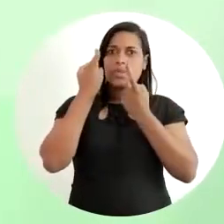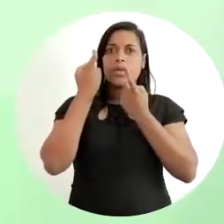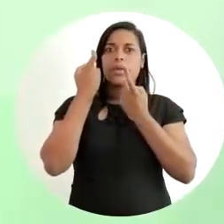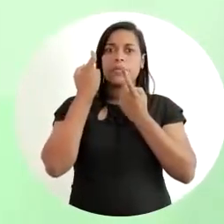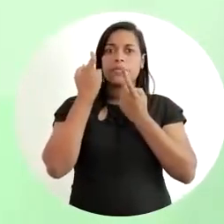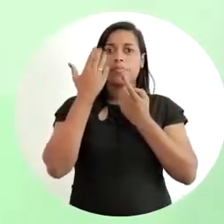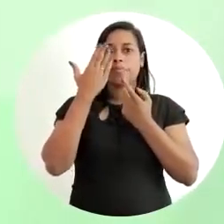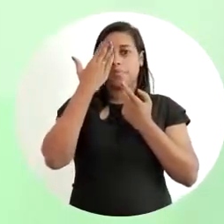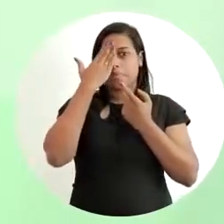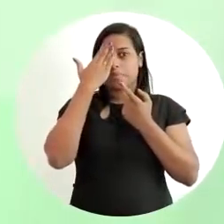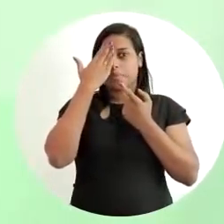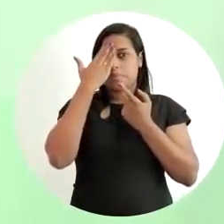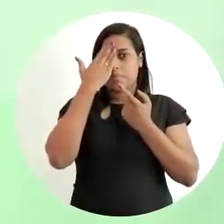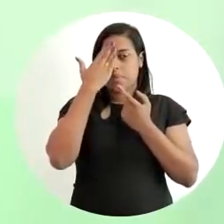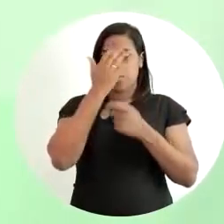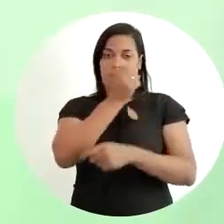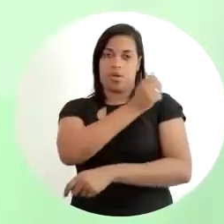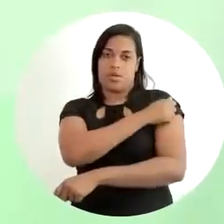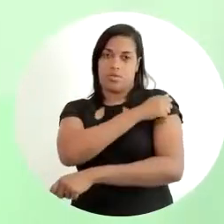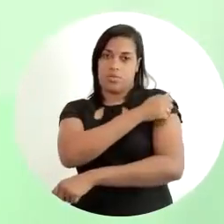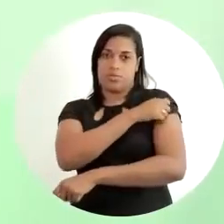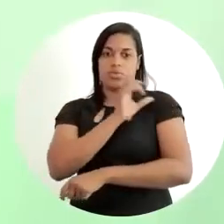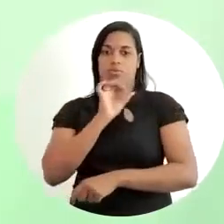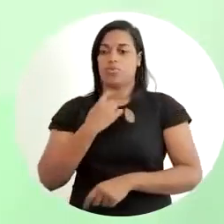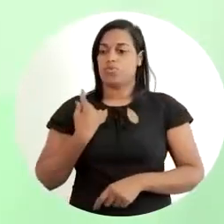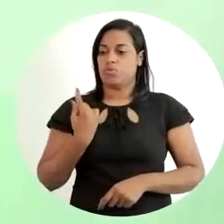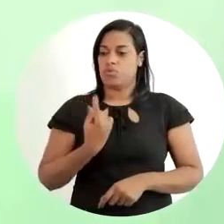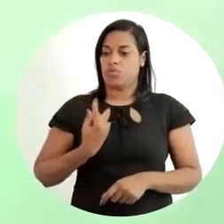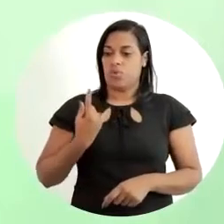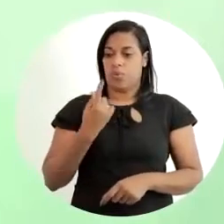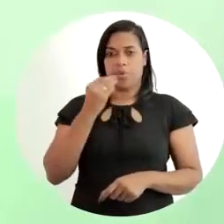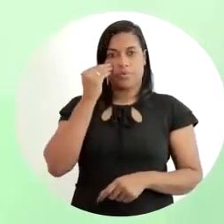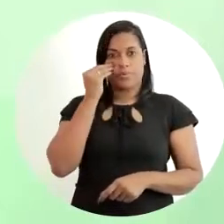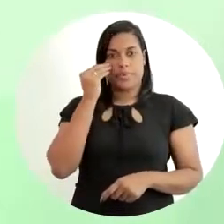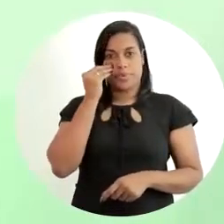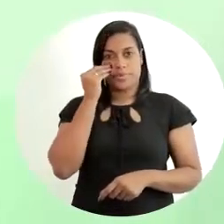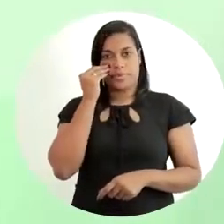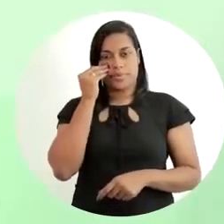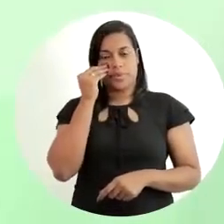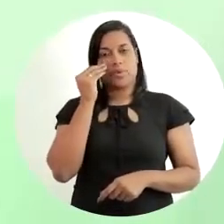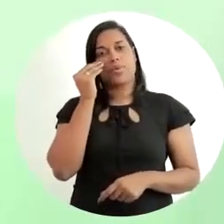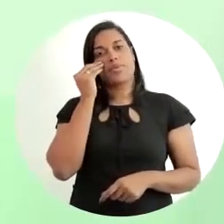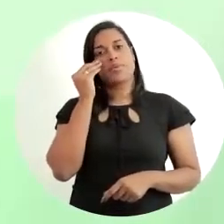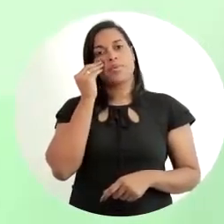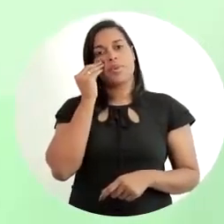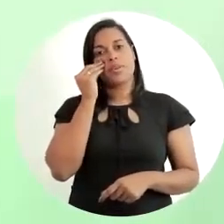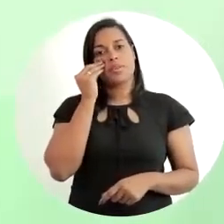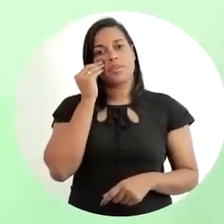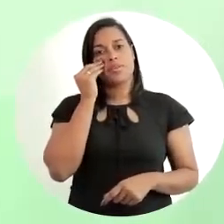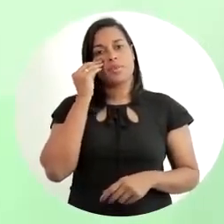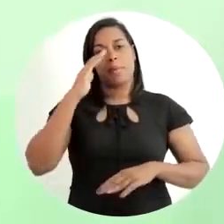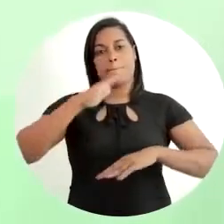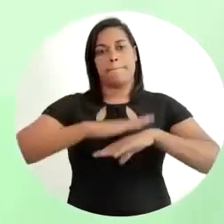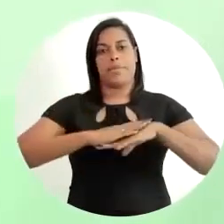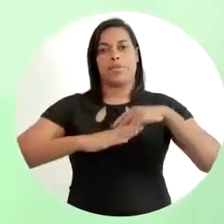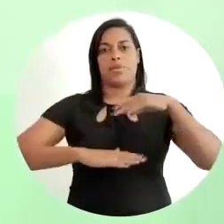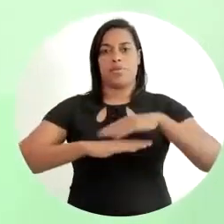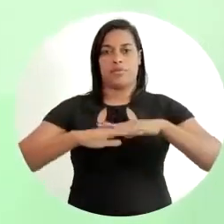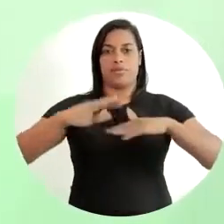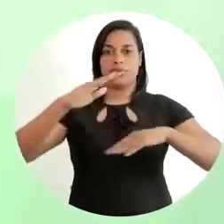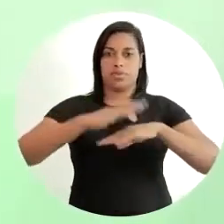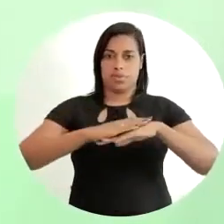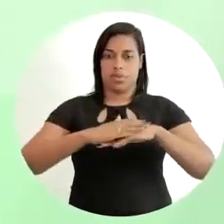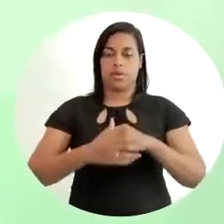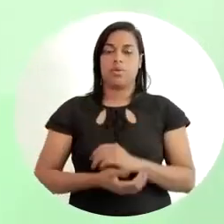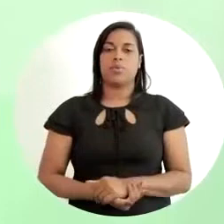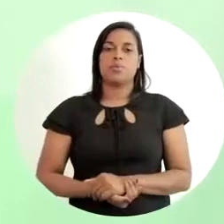com a inteireza do aluno e não apenas um aspecto que fosse o aspecto